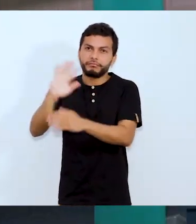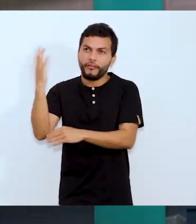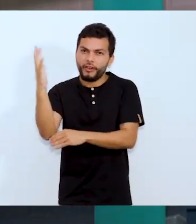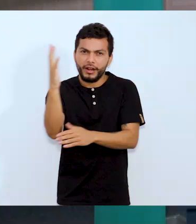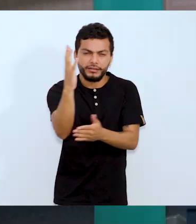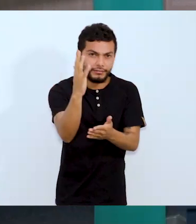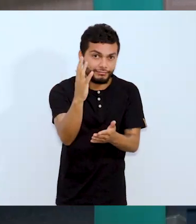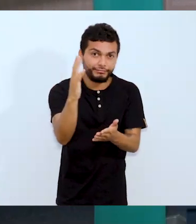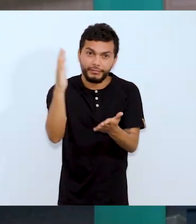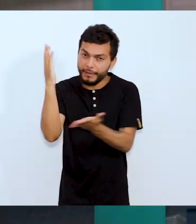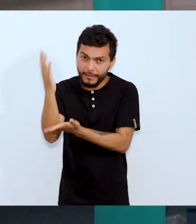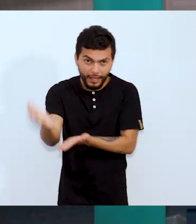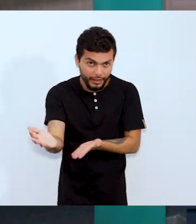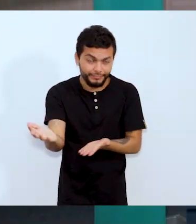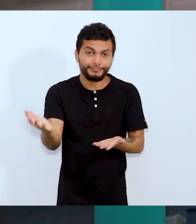florestas.